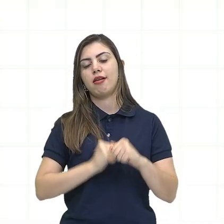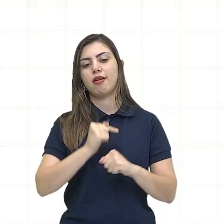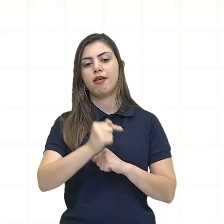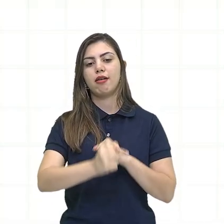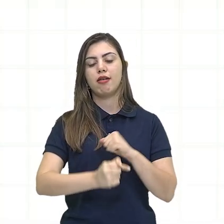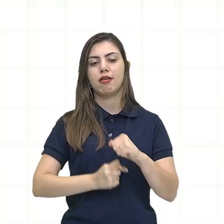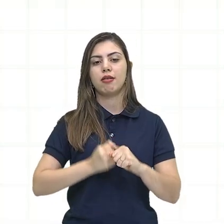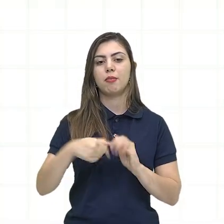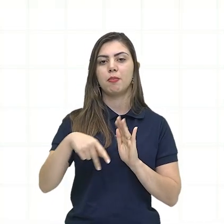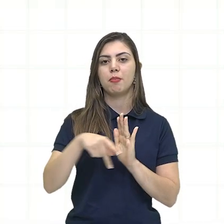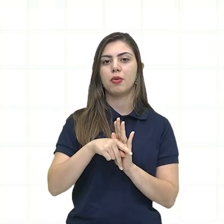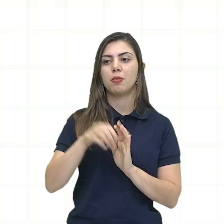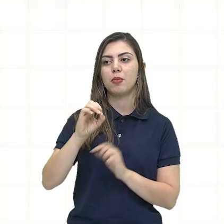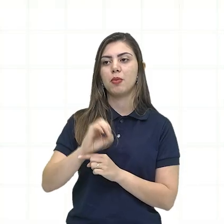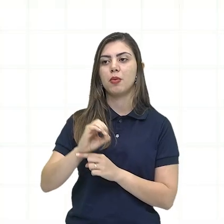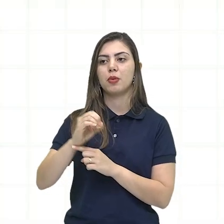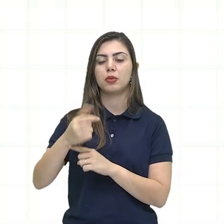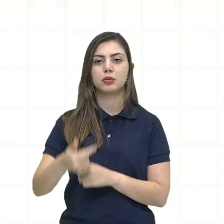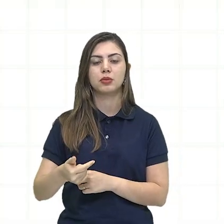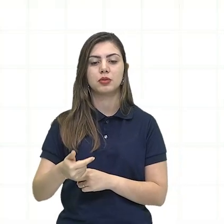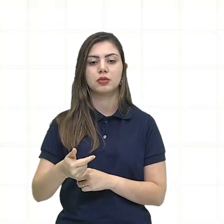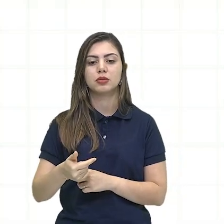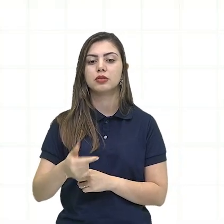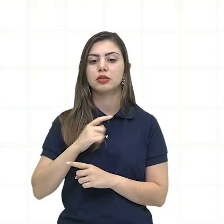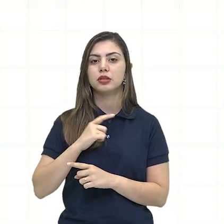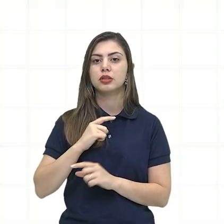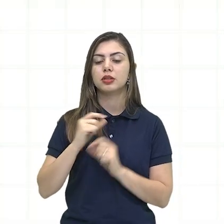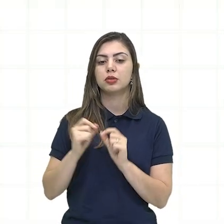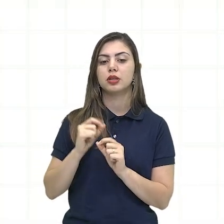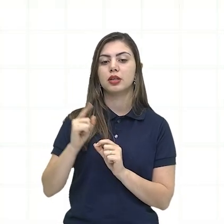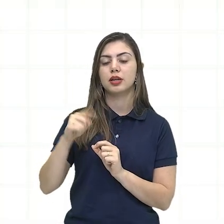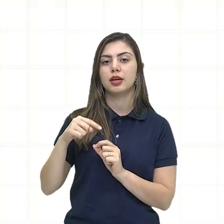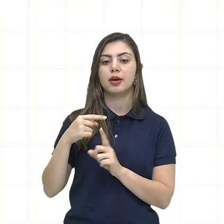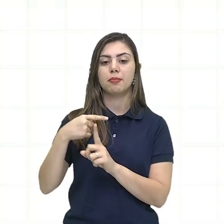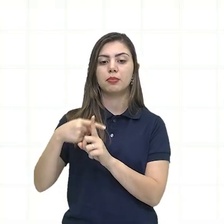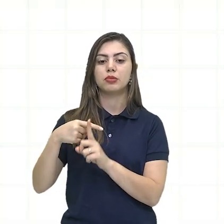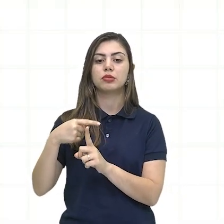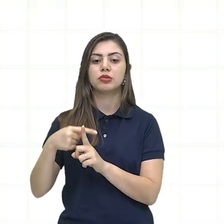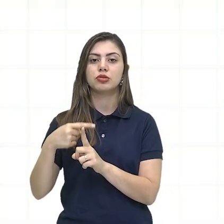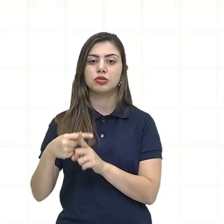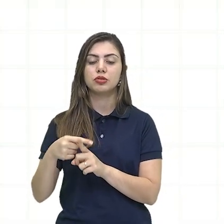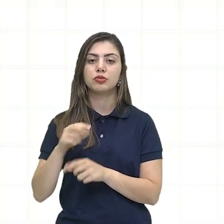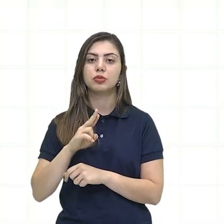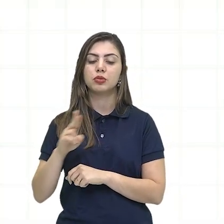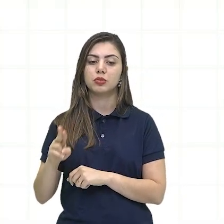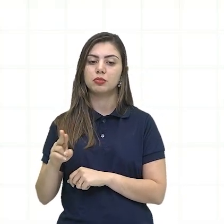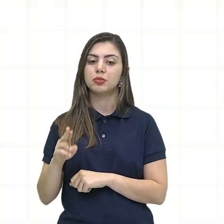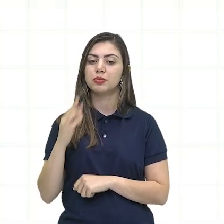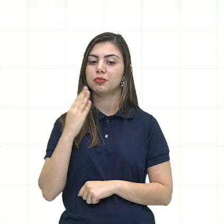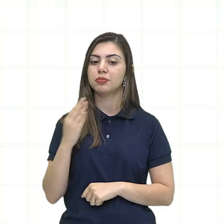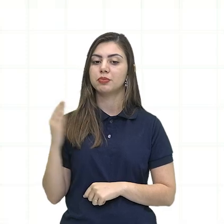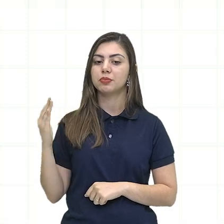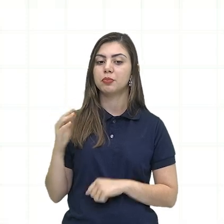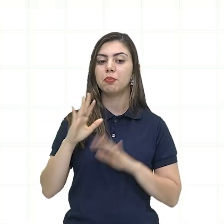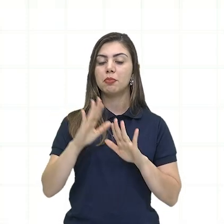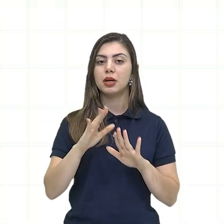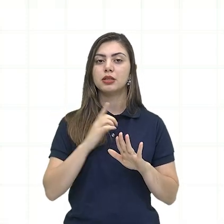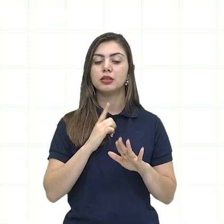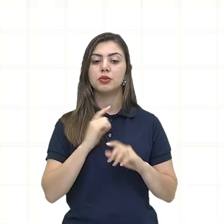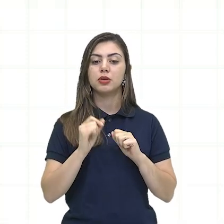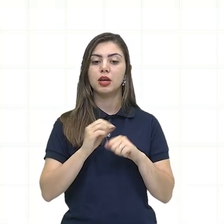do oxigênio carregados positivamente se chama catodo. E os átomos